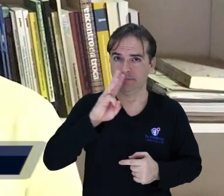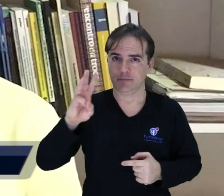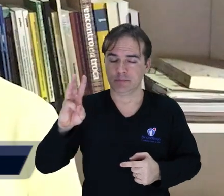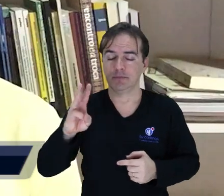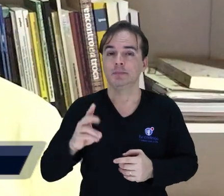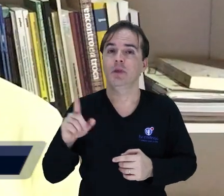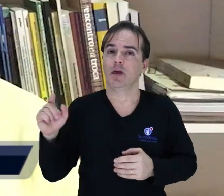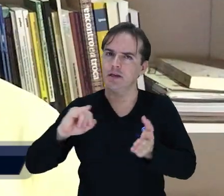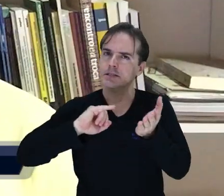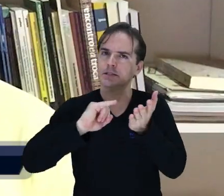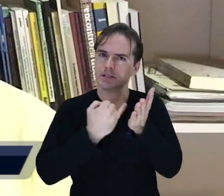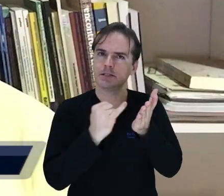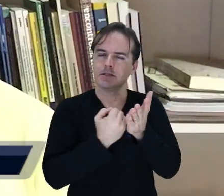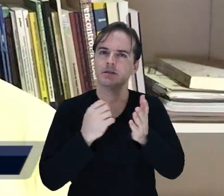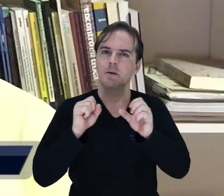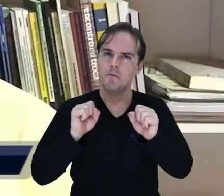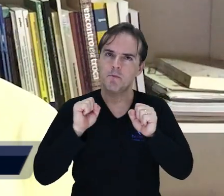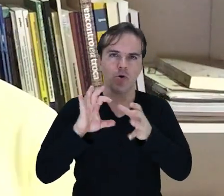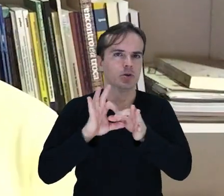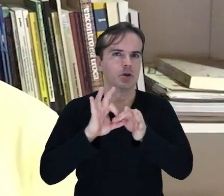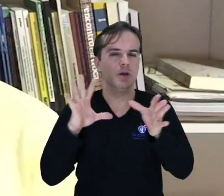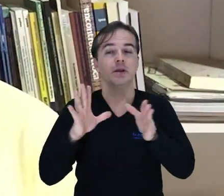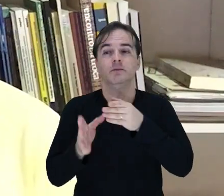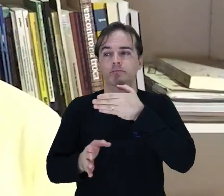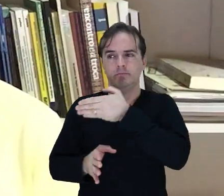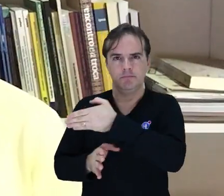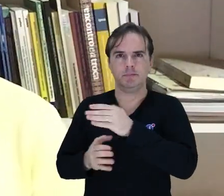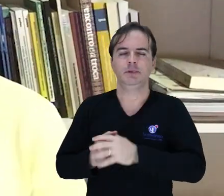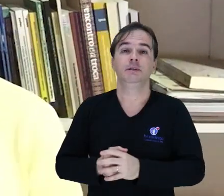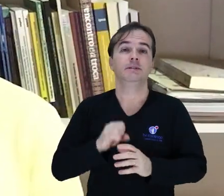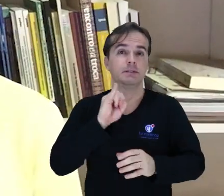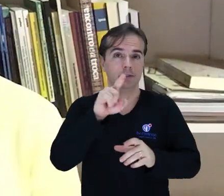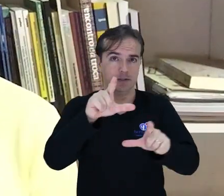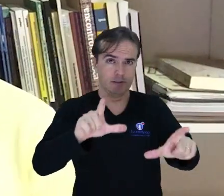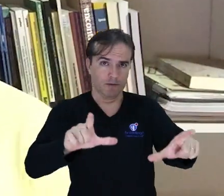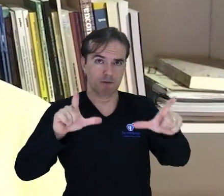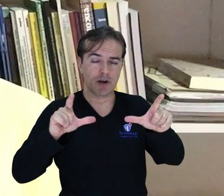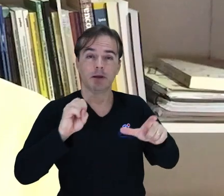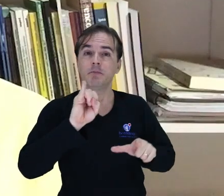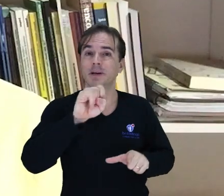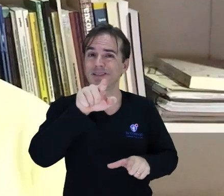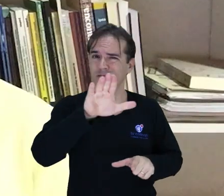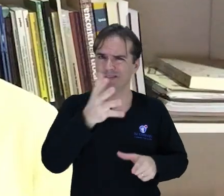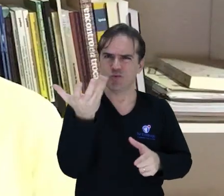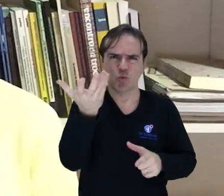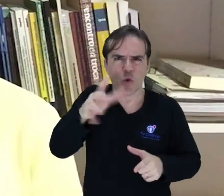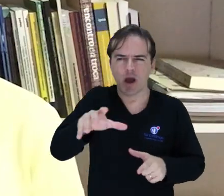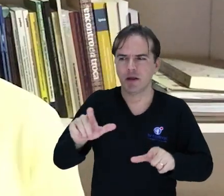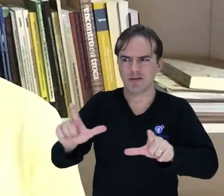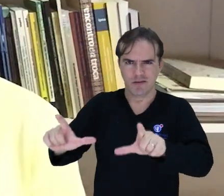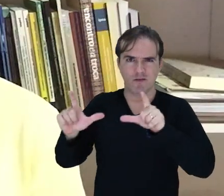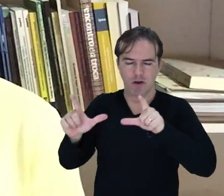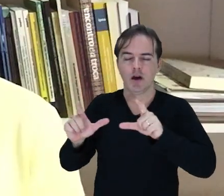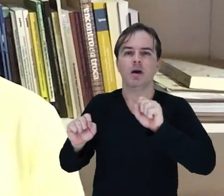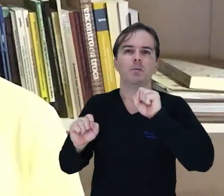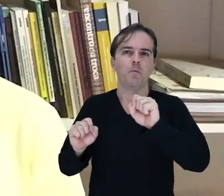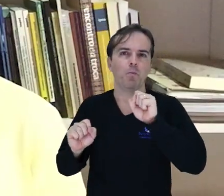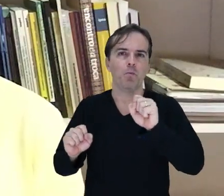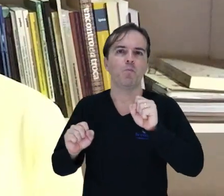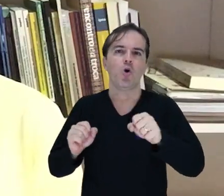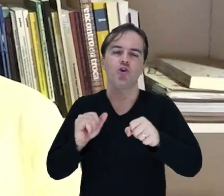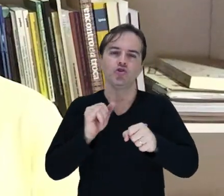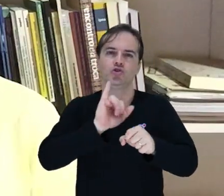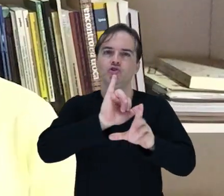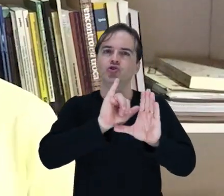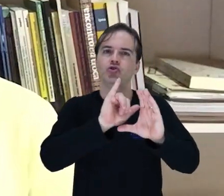e podem fazer aí a sua inscrição caso queira receber certificação. Caso não queira receber a certificação, pode acessar então